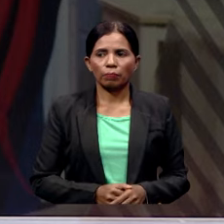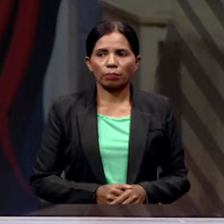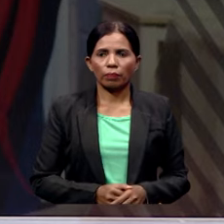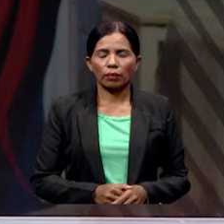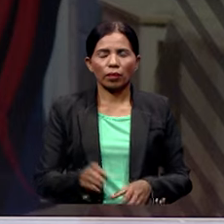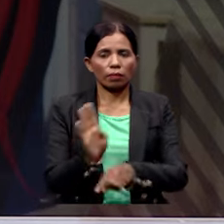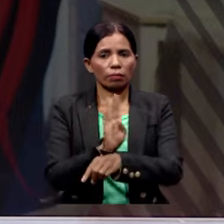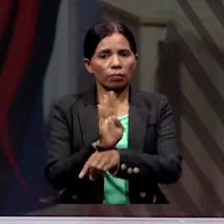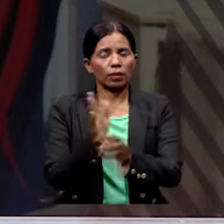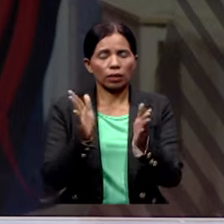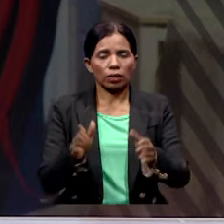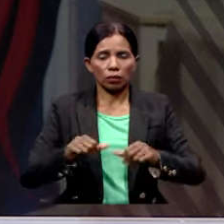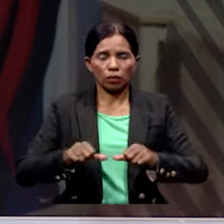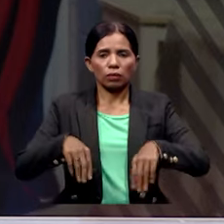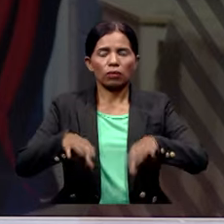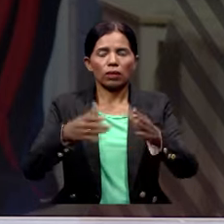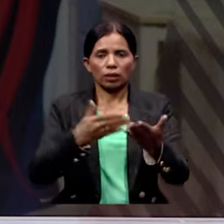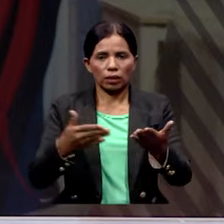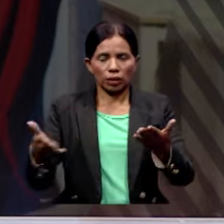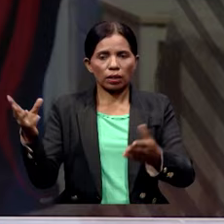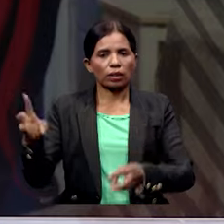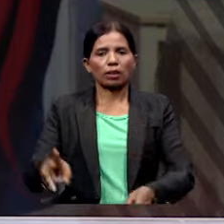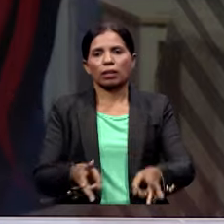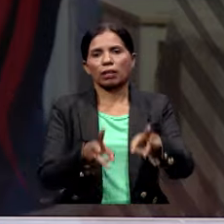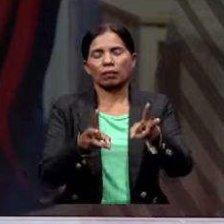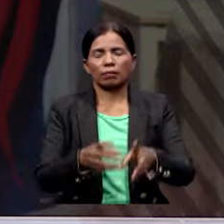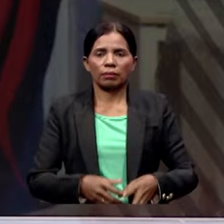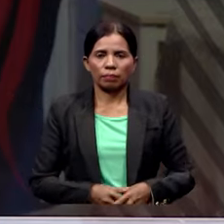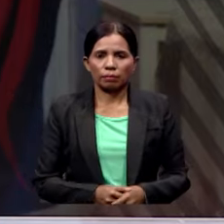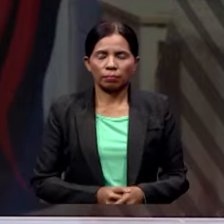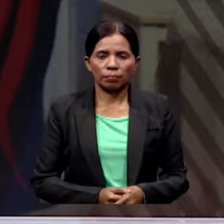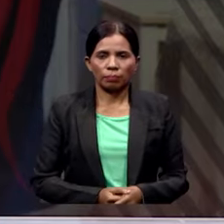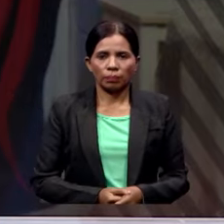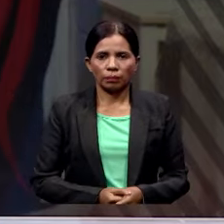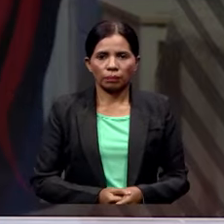Negosiante Sir continua fansa sang ia dalang nining.